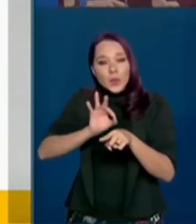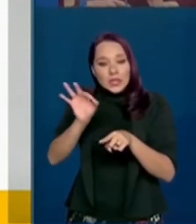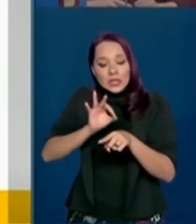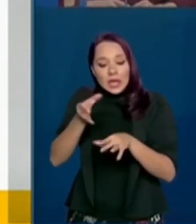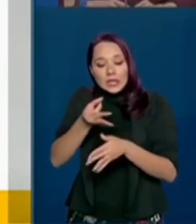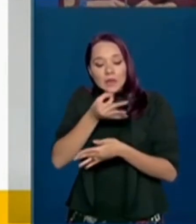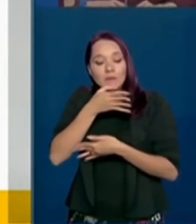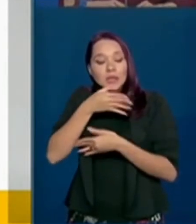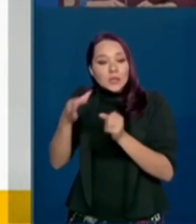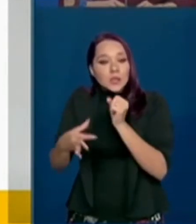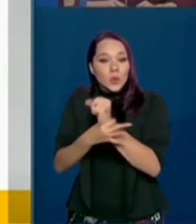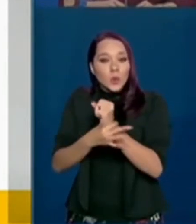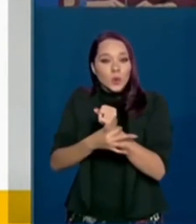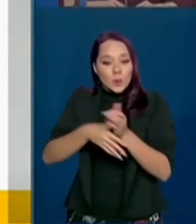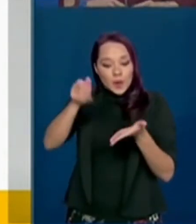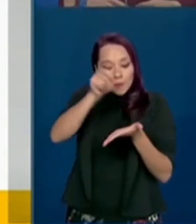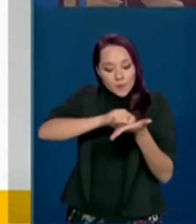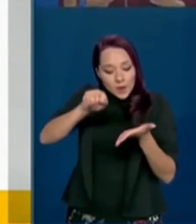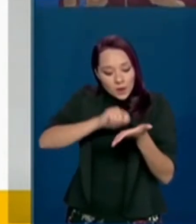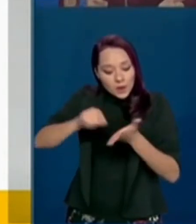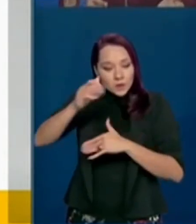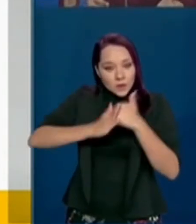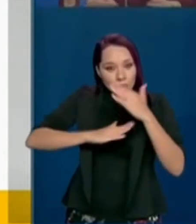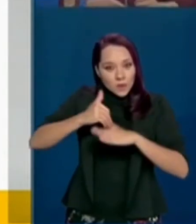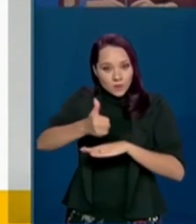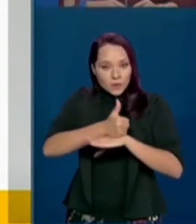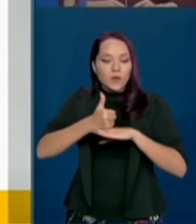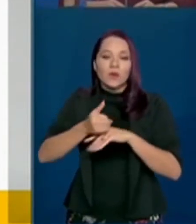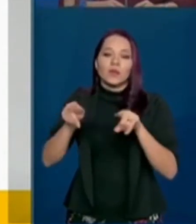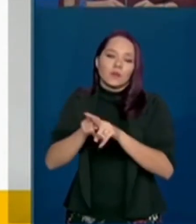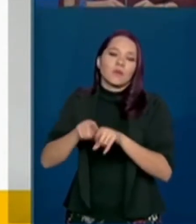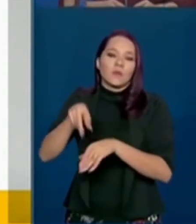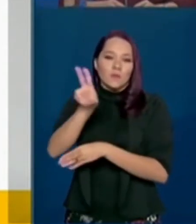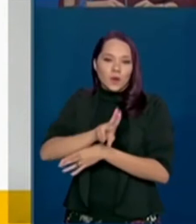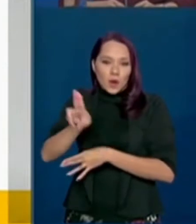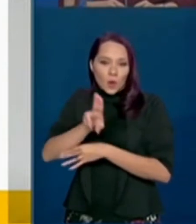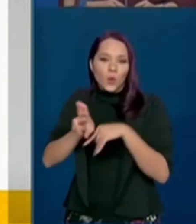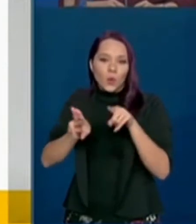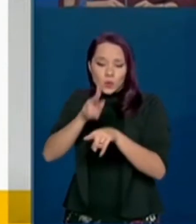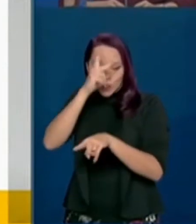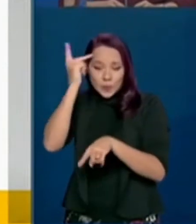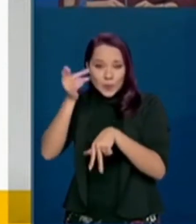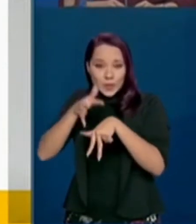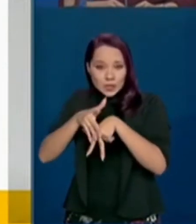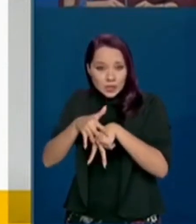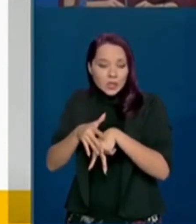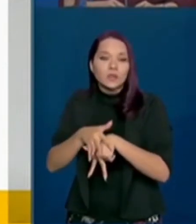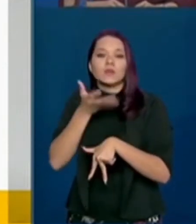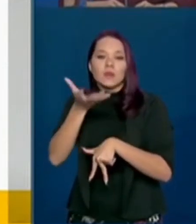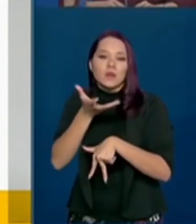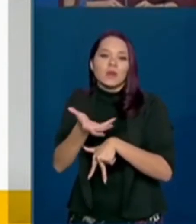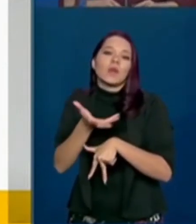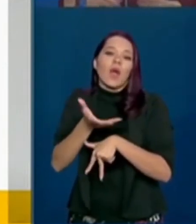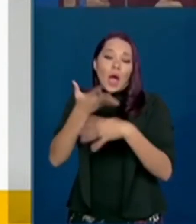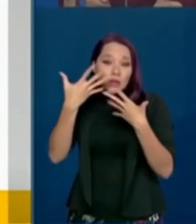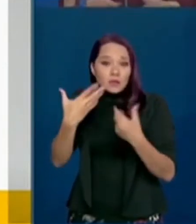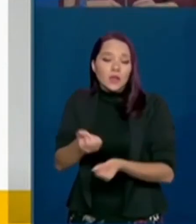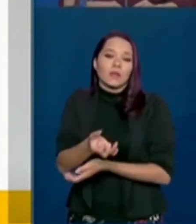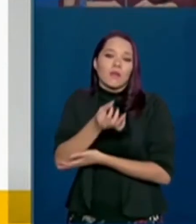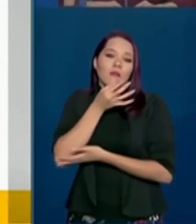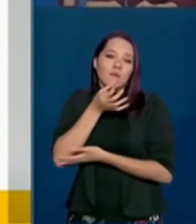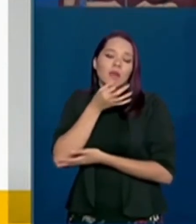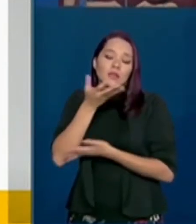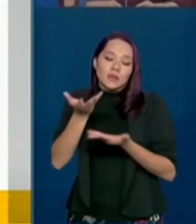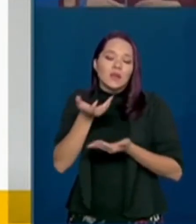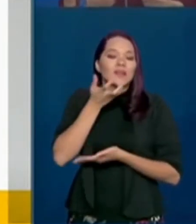para prescrição dos profissionais e para a utilização daqueles pacientes que quiserem receber a medicação, no caso